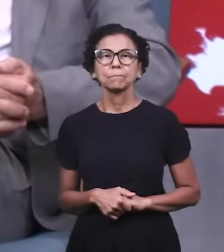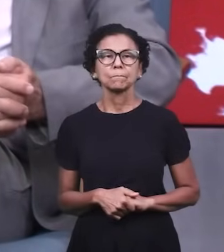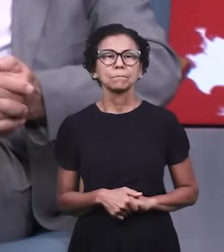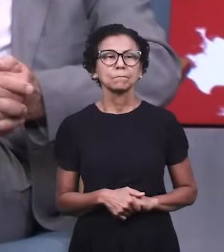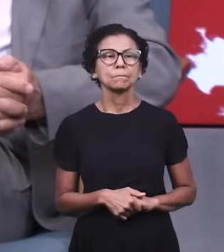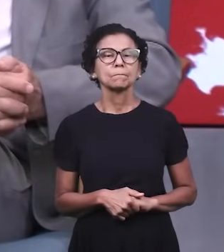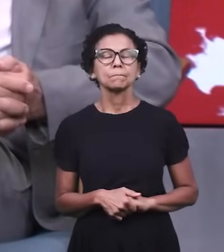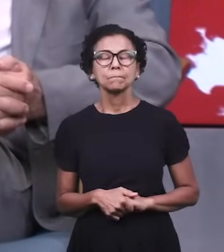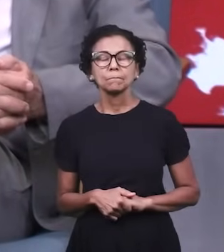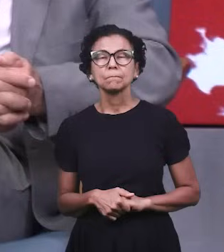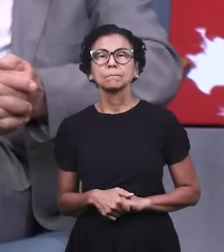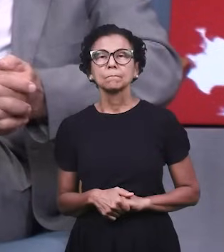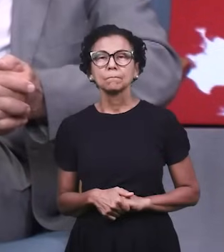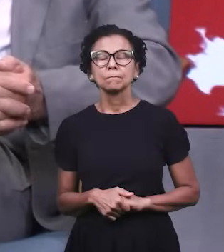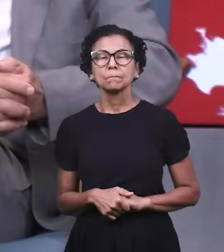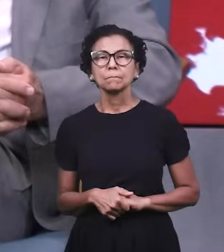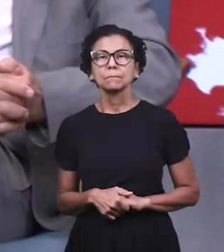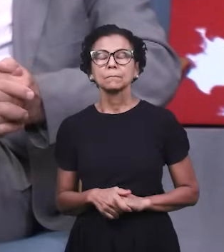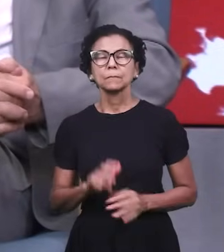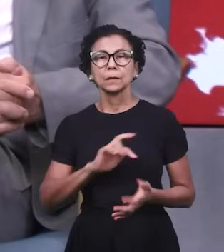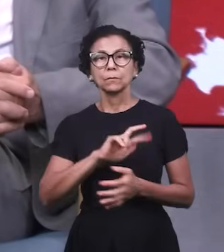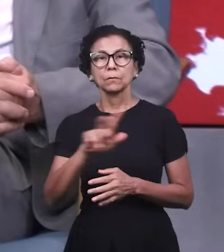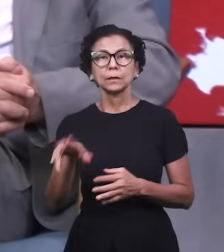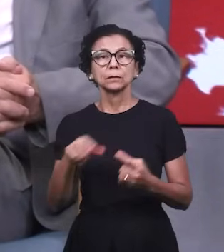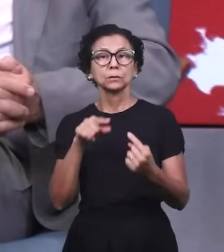vários objetivos, muitos.